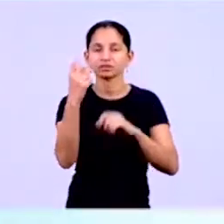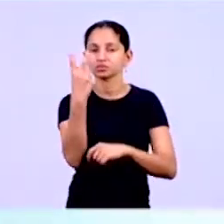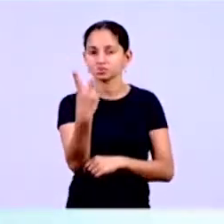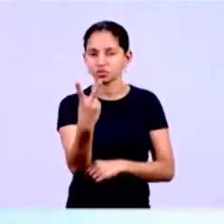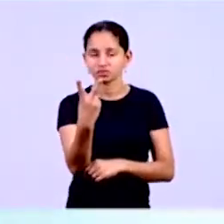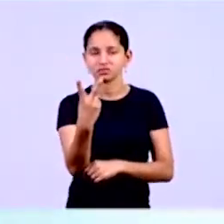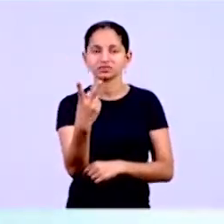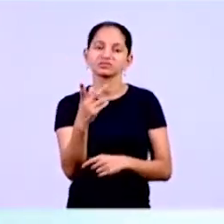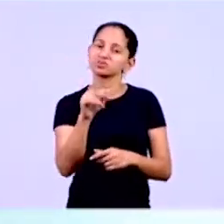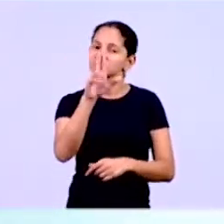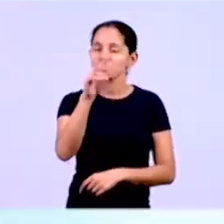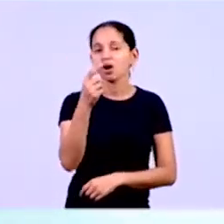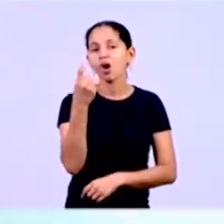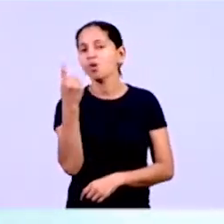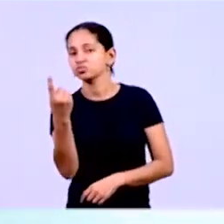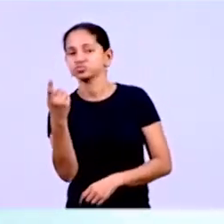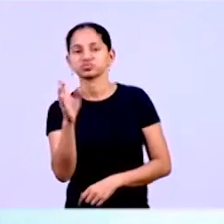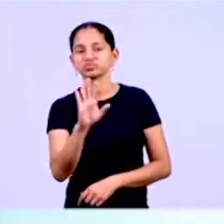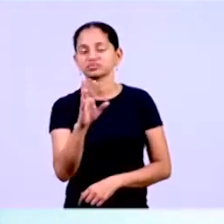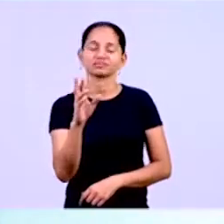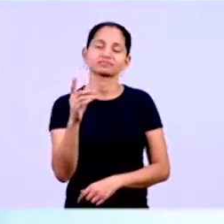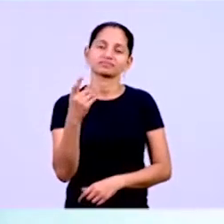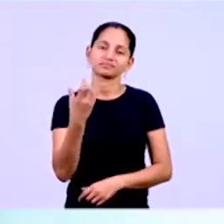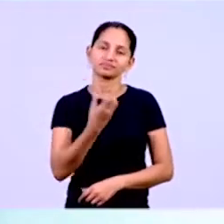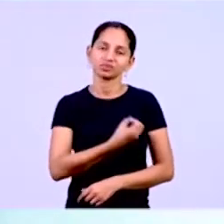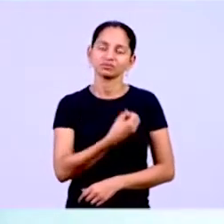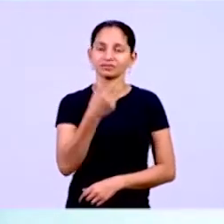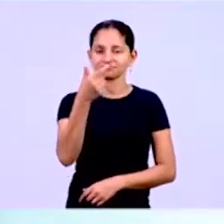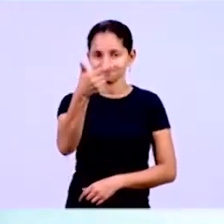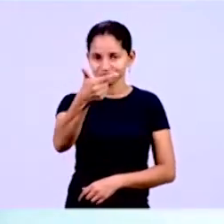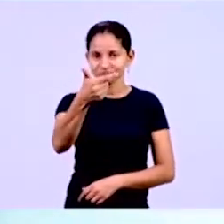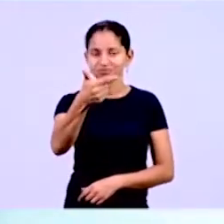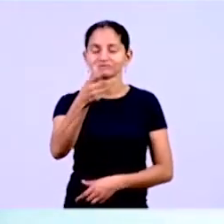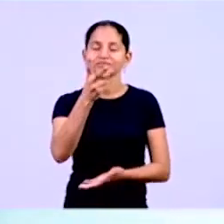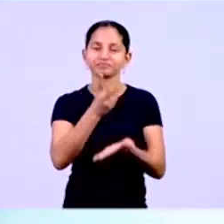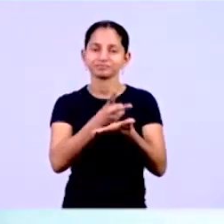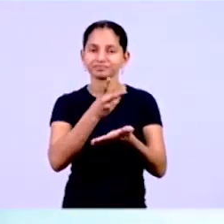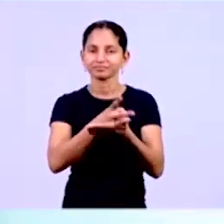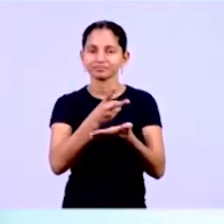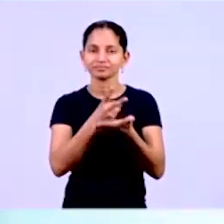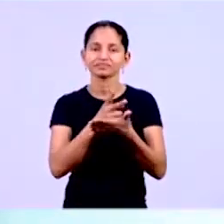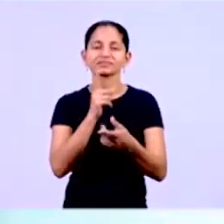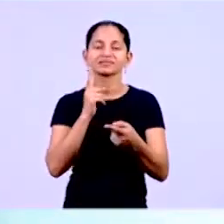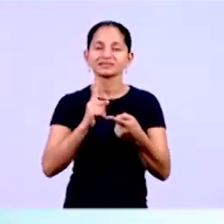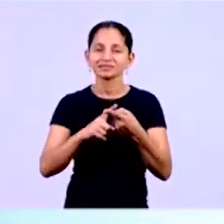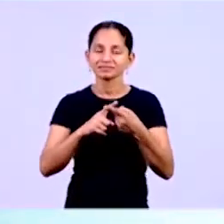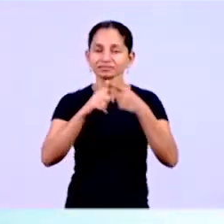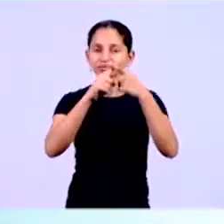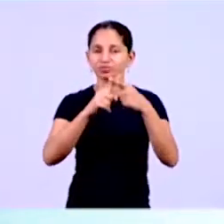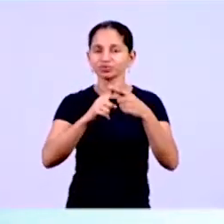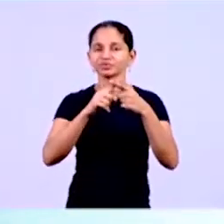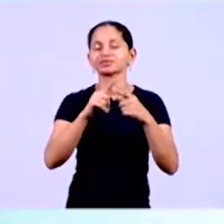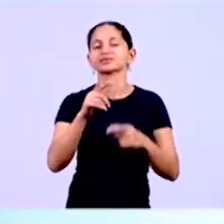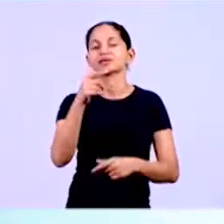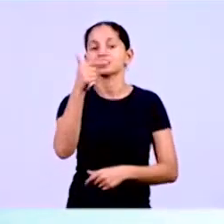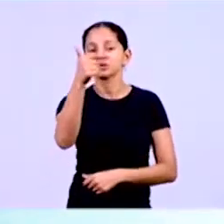utiliza essa questão de multiplicar por 1024, não por 1000. Isso responde, por exemplo, quando você